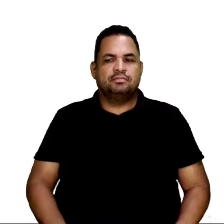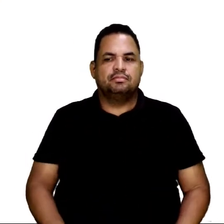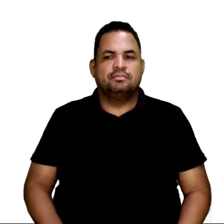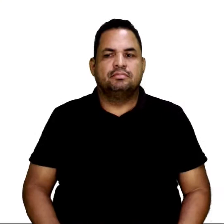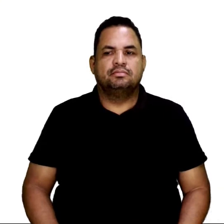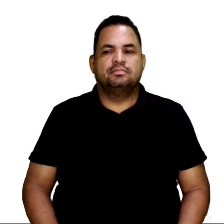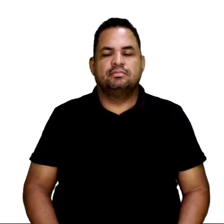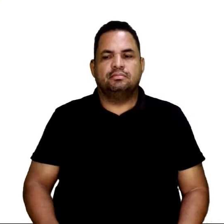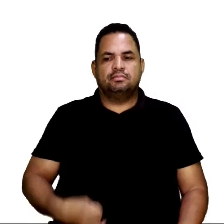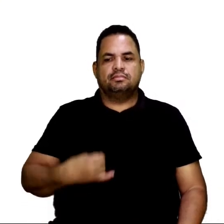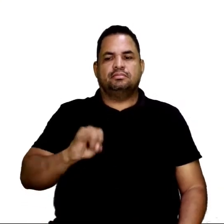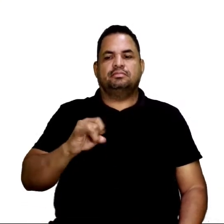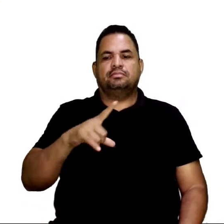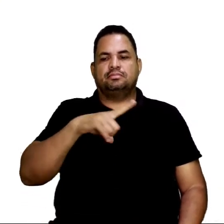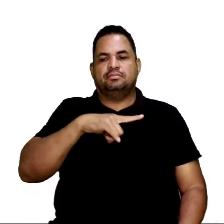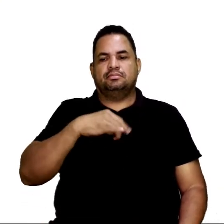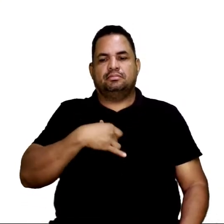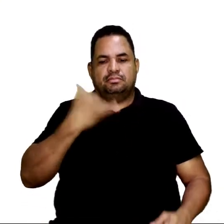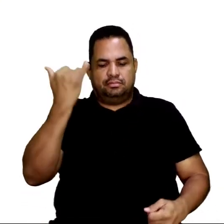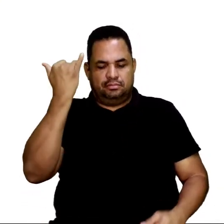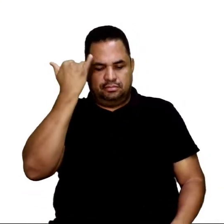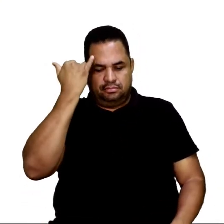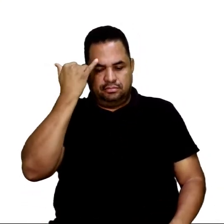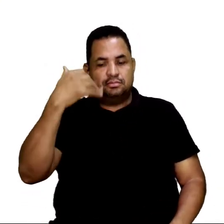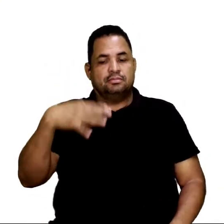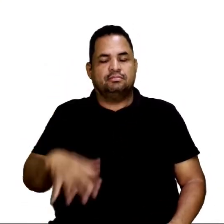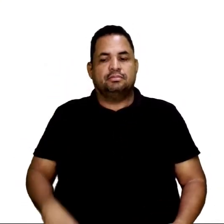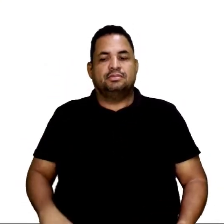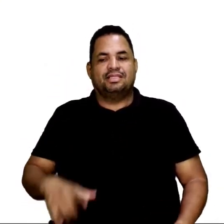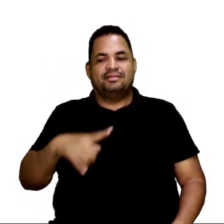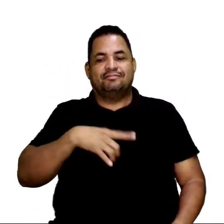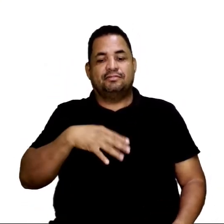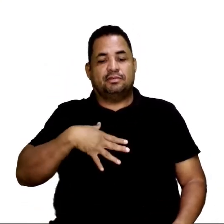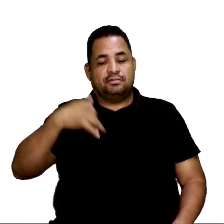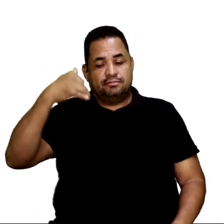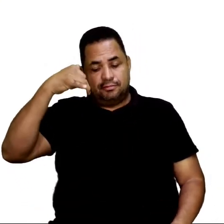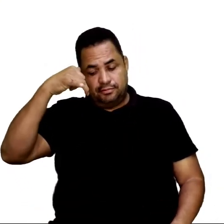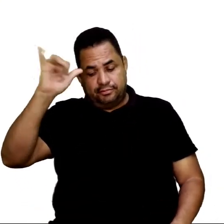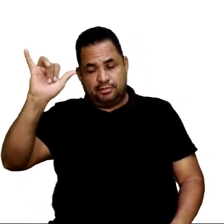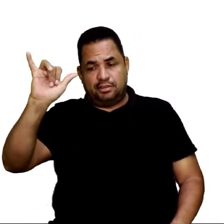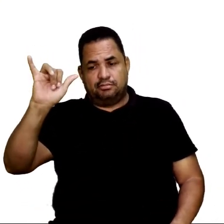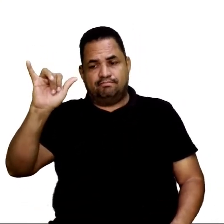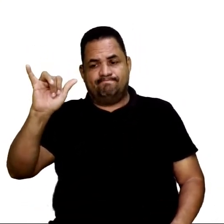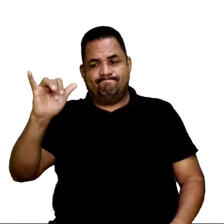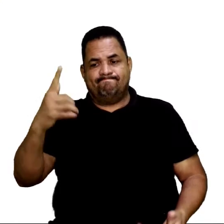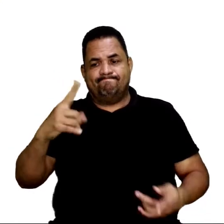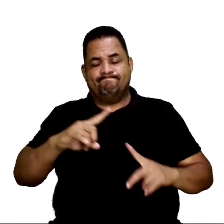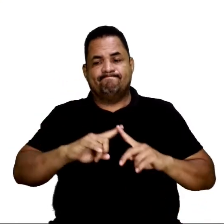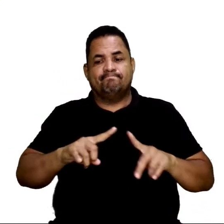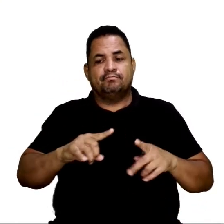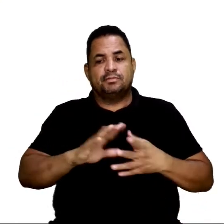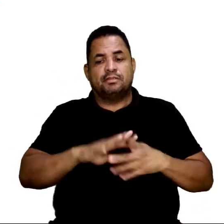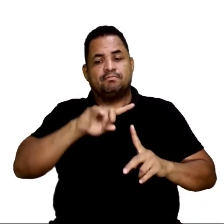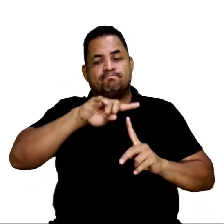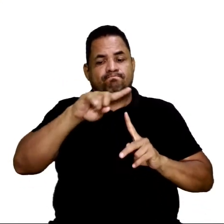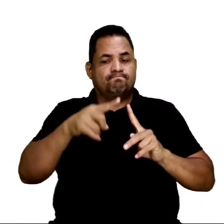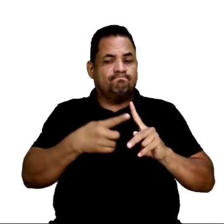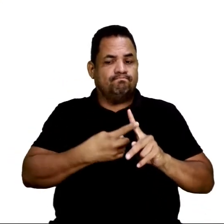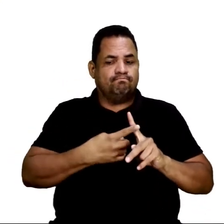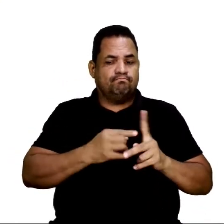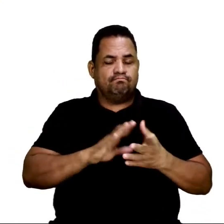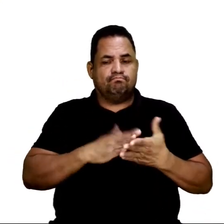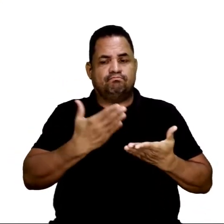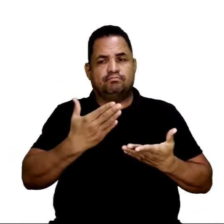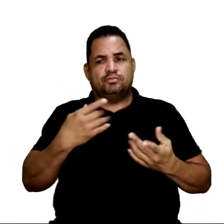tem toda uma informação para evitar, se você não quer engravidar. Se você engravidou alguém, se um